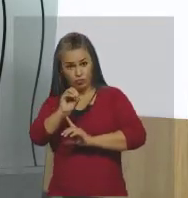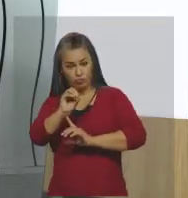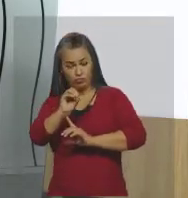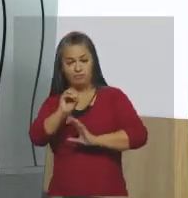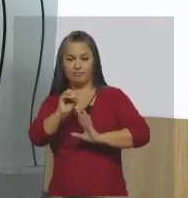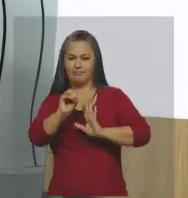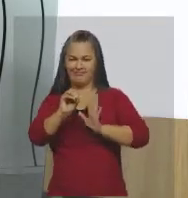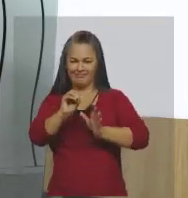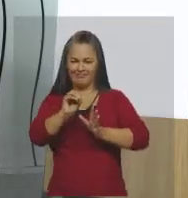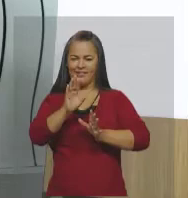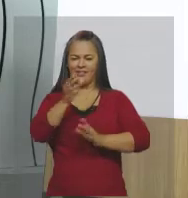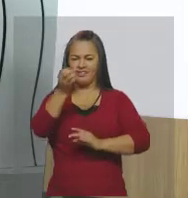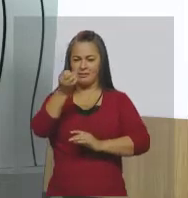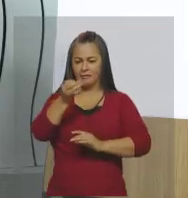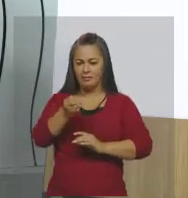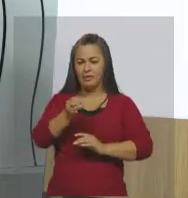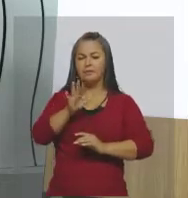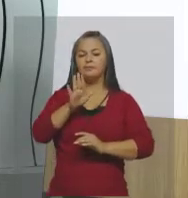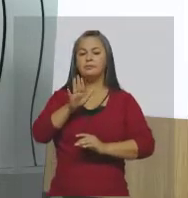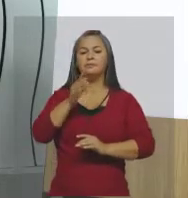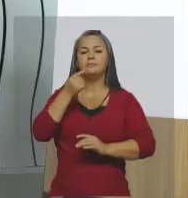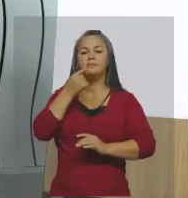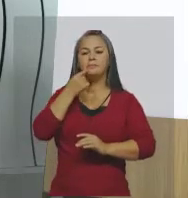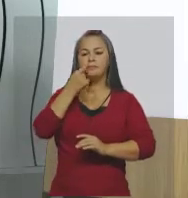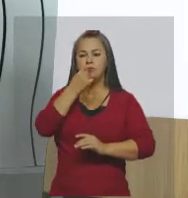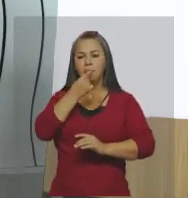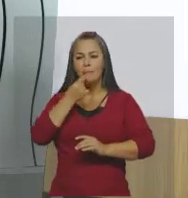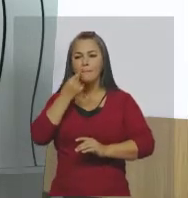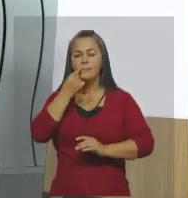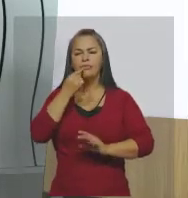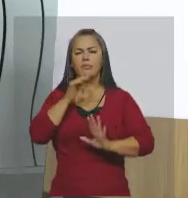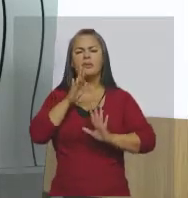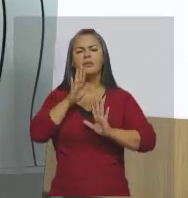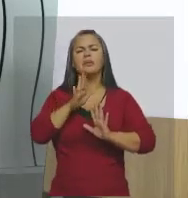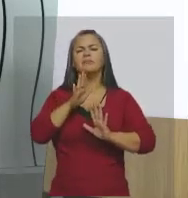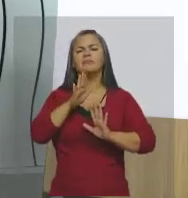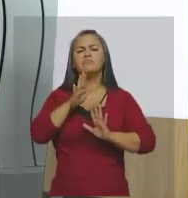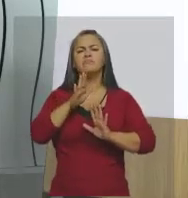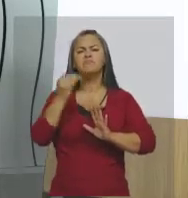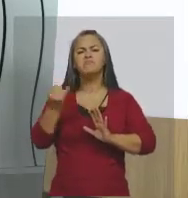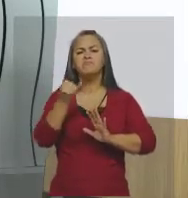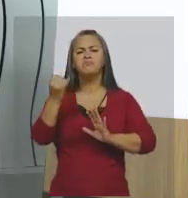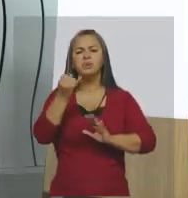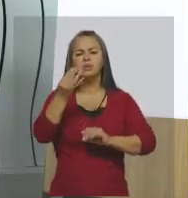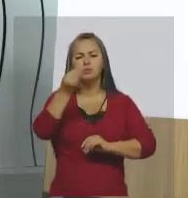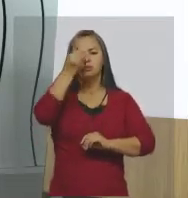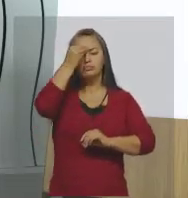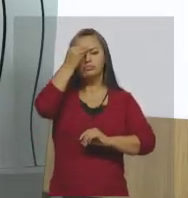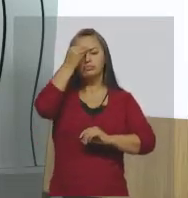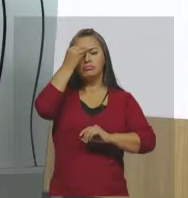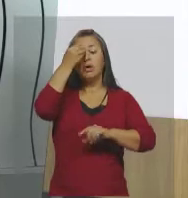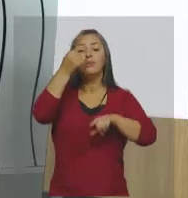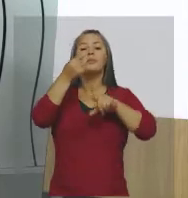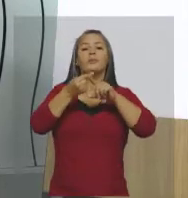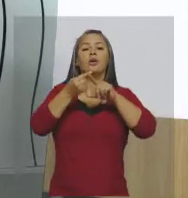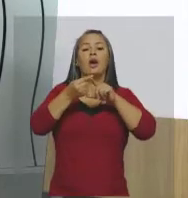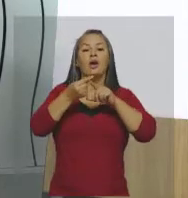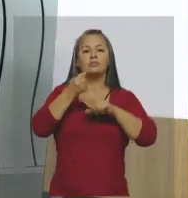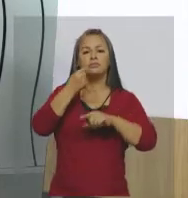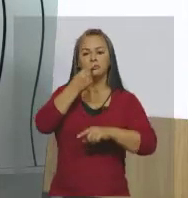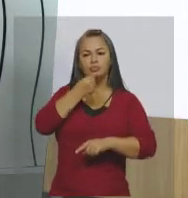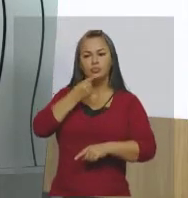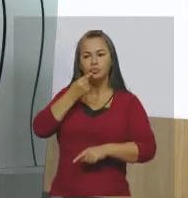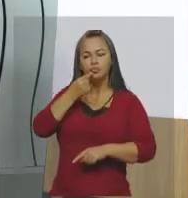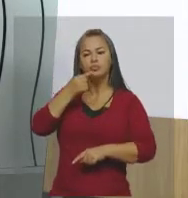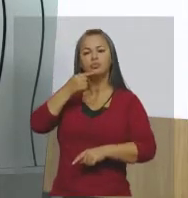básica, agora sim, e também não é ácido. Por que isso é importante? Porque na boca age uma enzima que ela